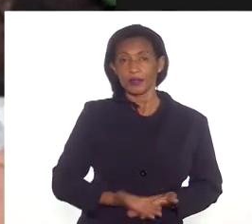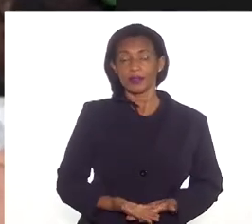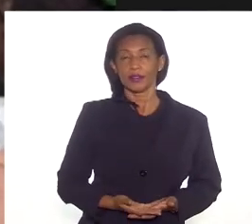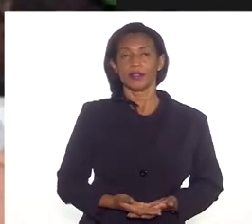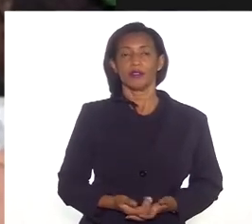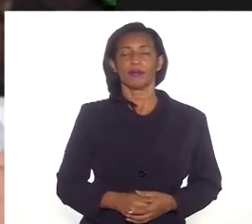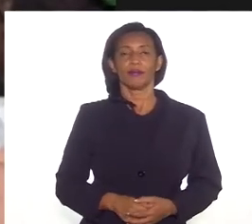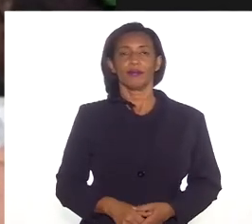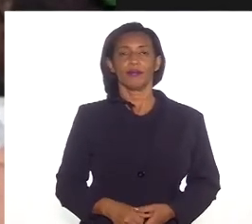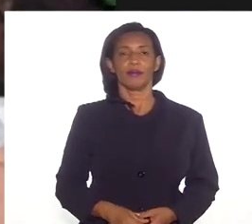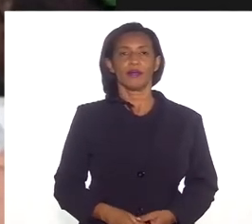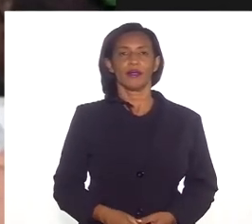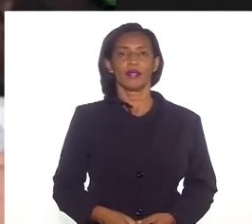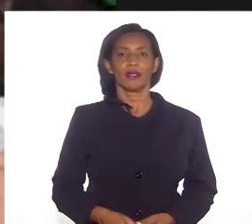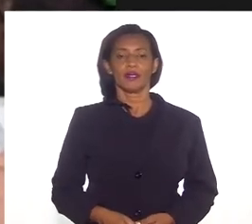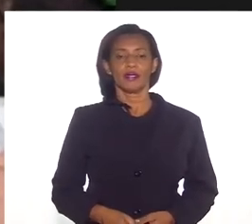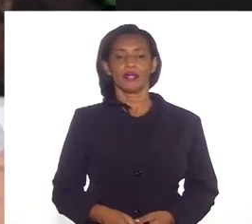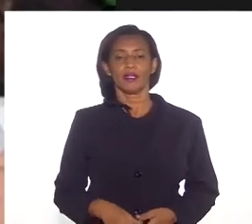homens, né,